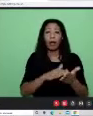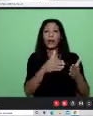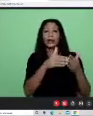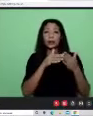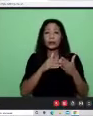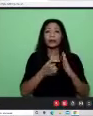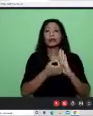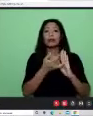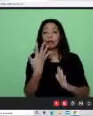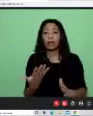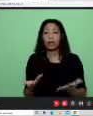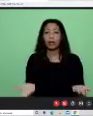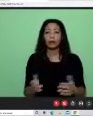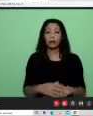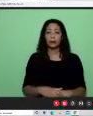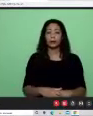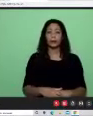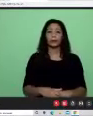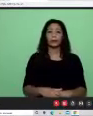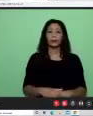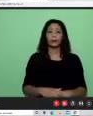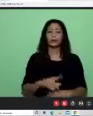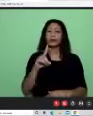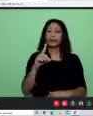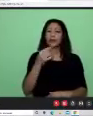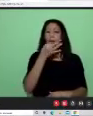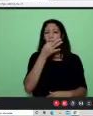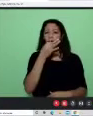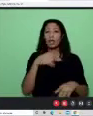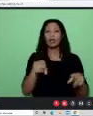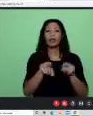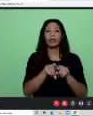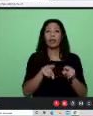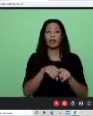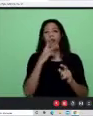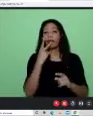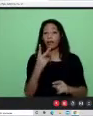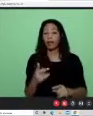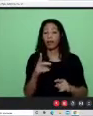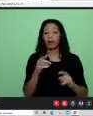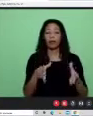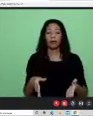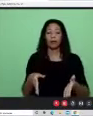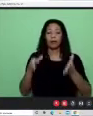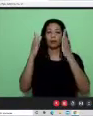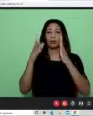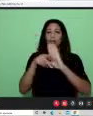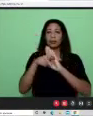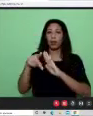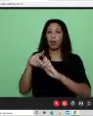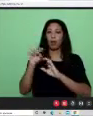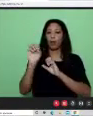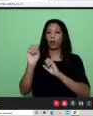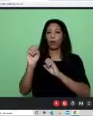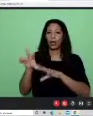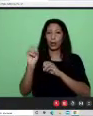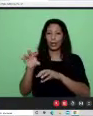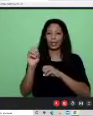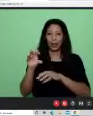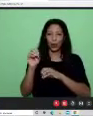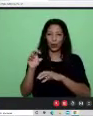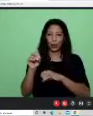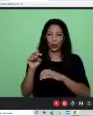Surgiu também que aquele prédio estava cedido à Secretaria de Educação. Solicitamos também a volta